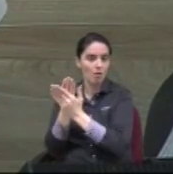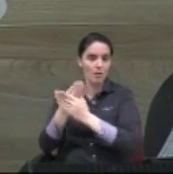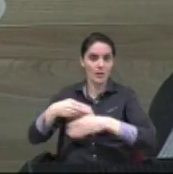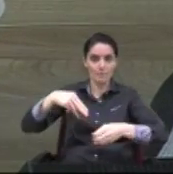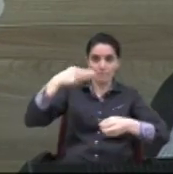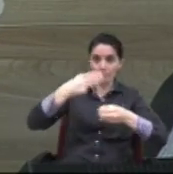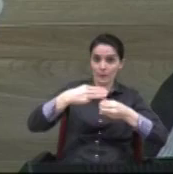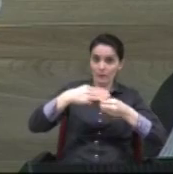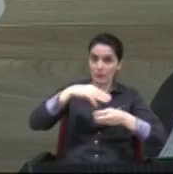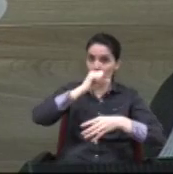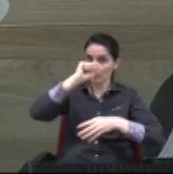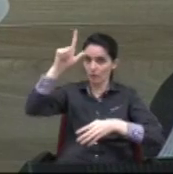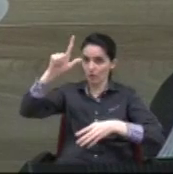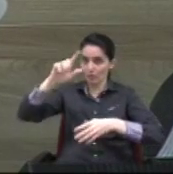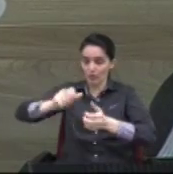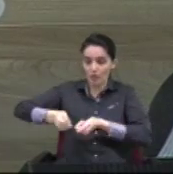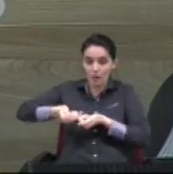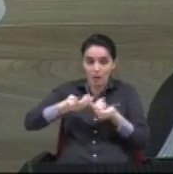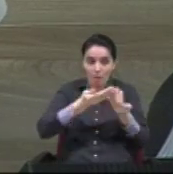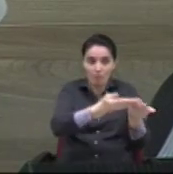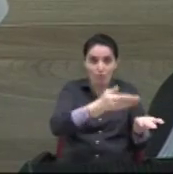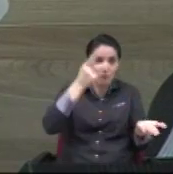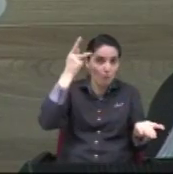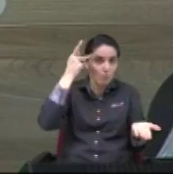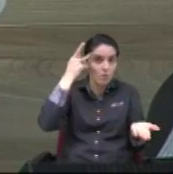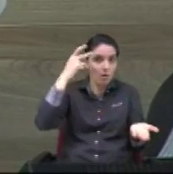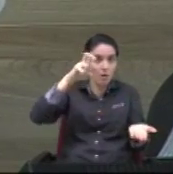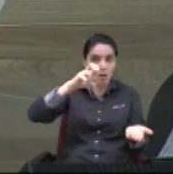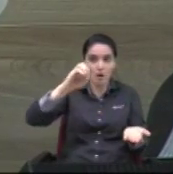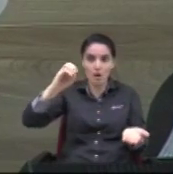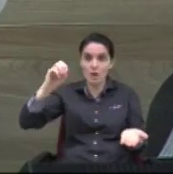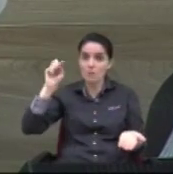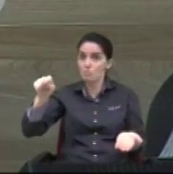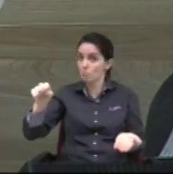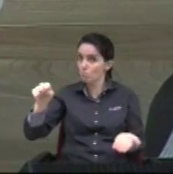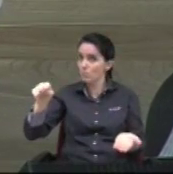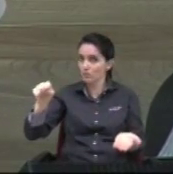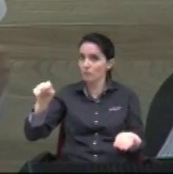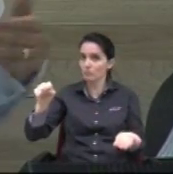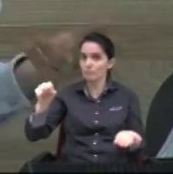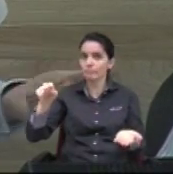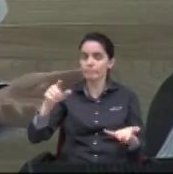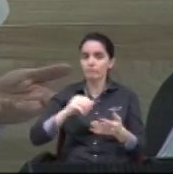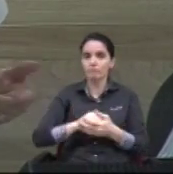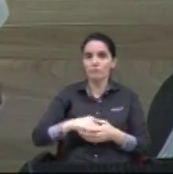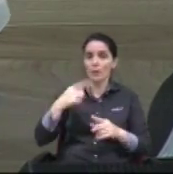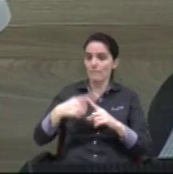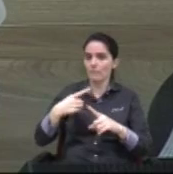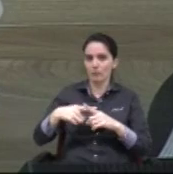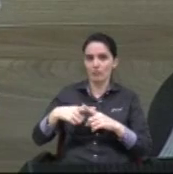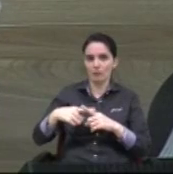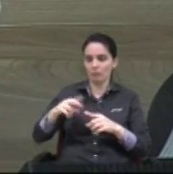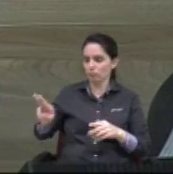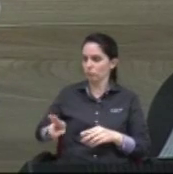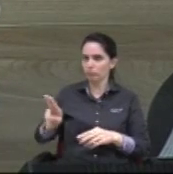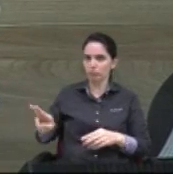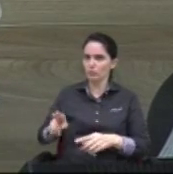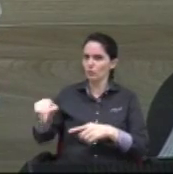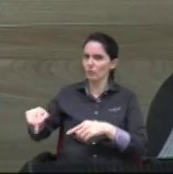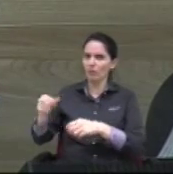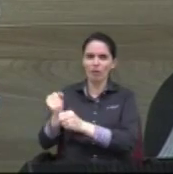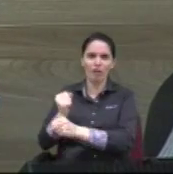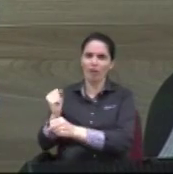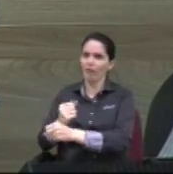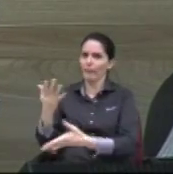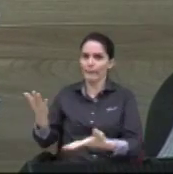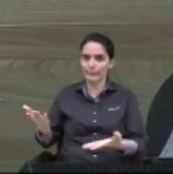valor de R$500 mil corrigido e que não havia sido utilizado ainda na obra. Atualmente está